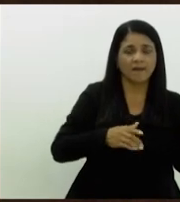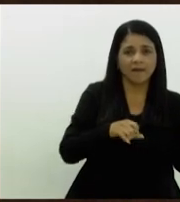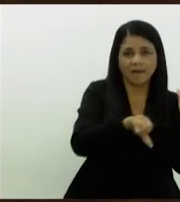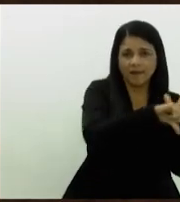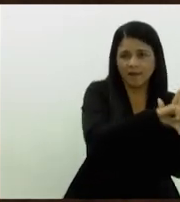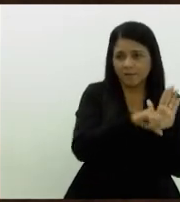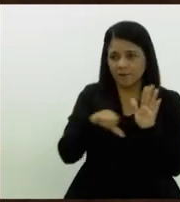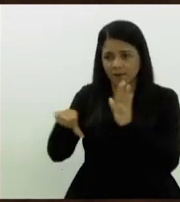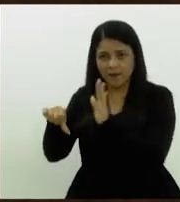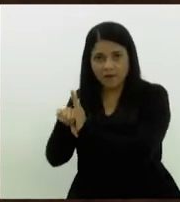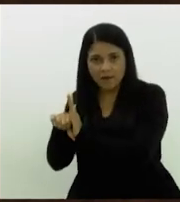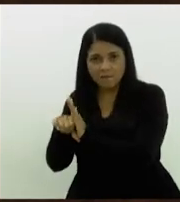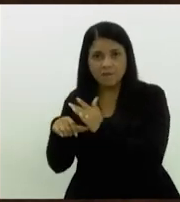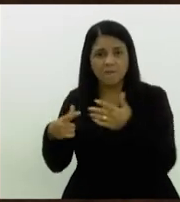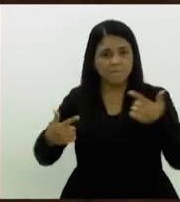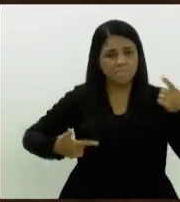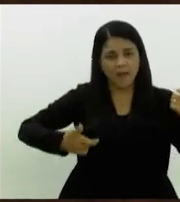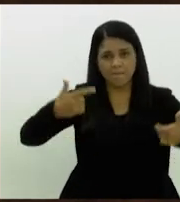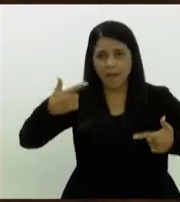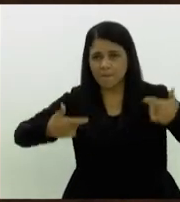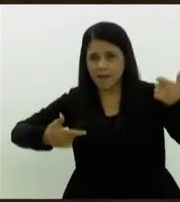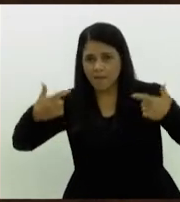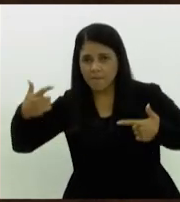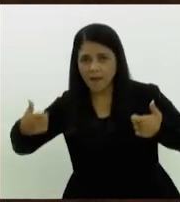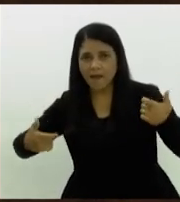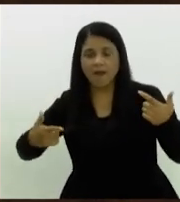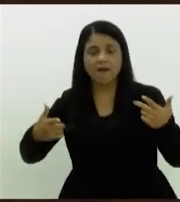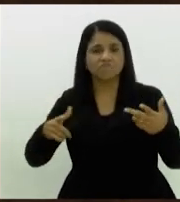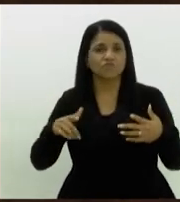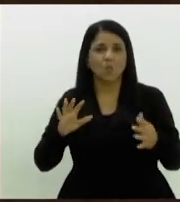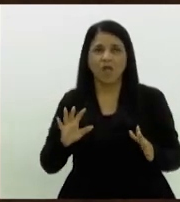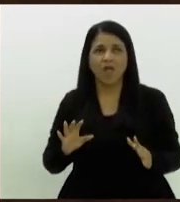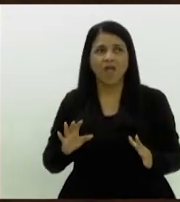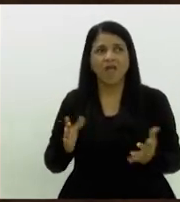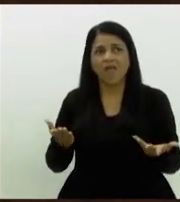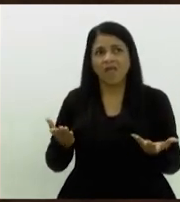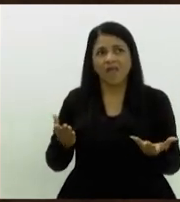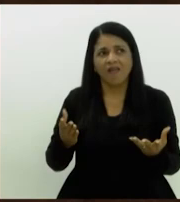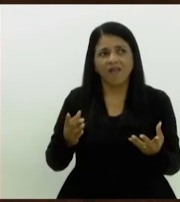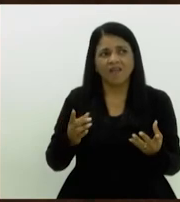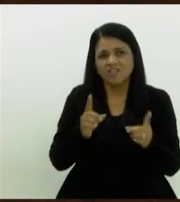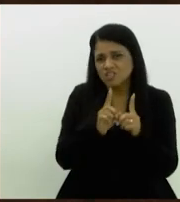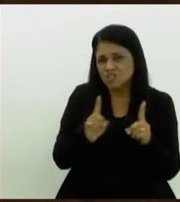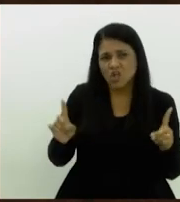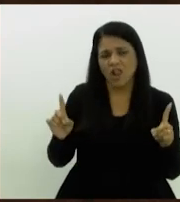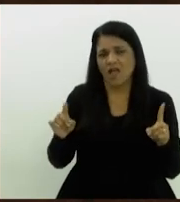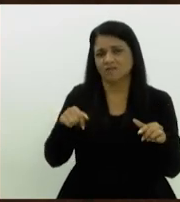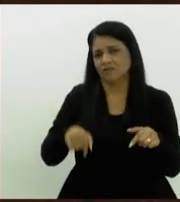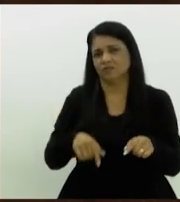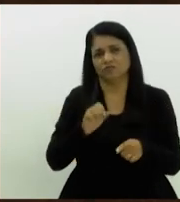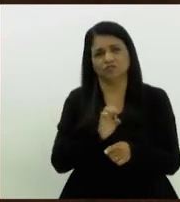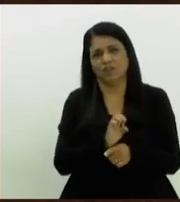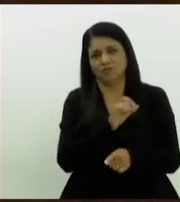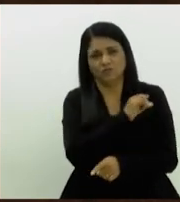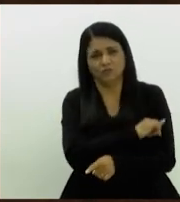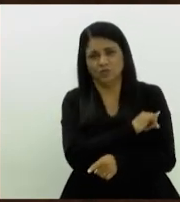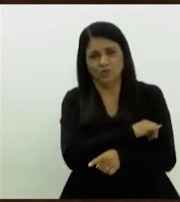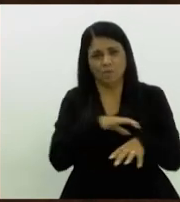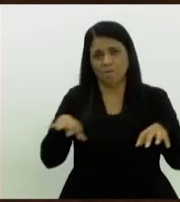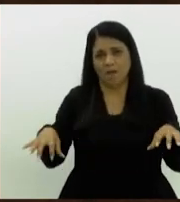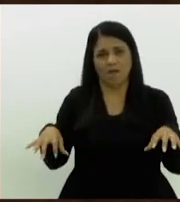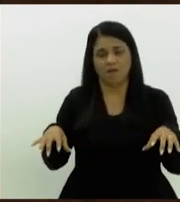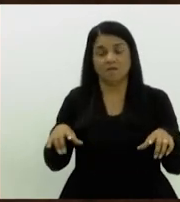mais nos assusta é que esse não é um evento isolado no estado do Rio de Janeiro. Nós temos que